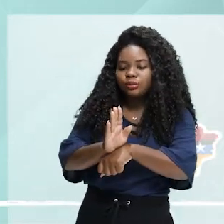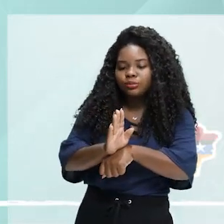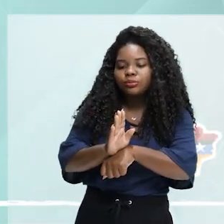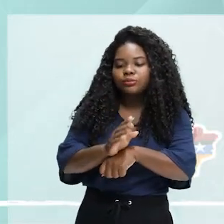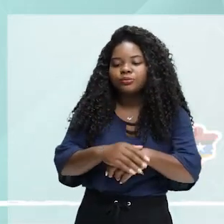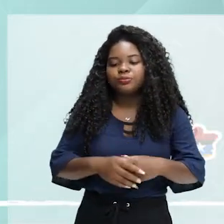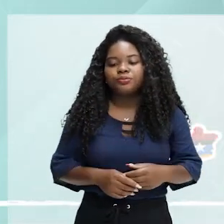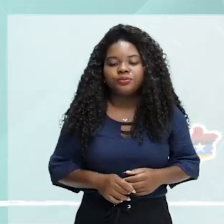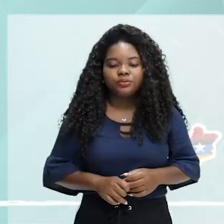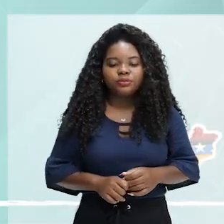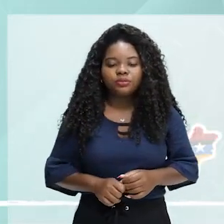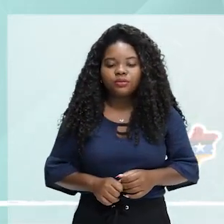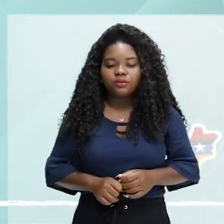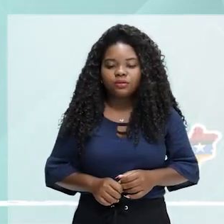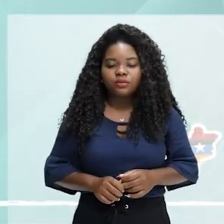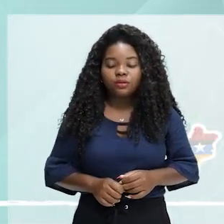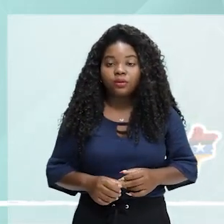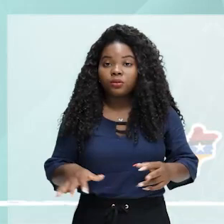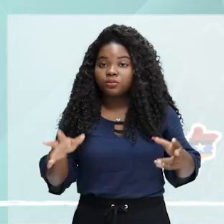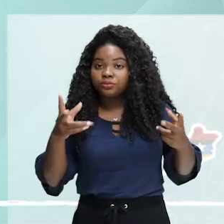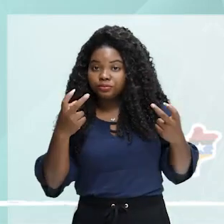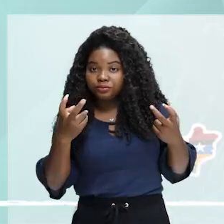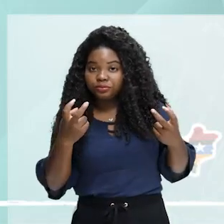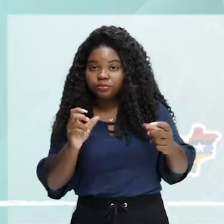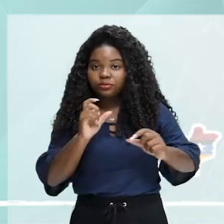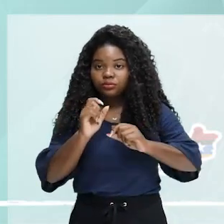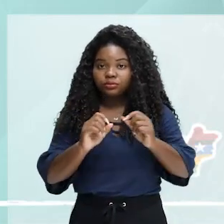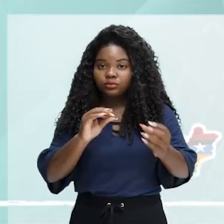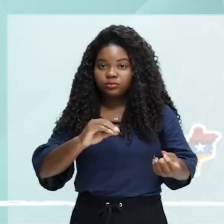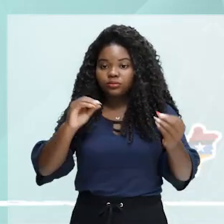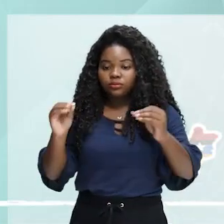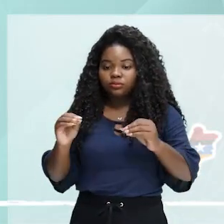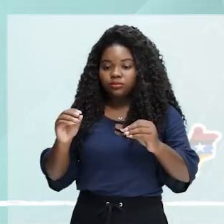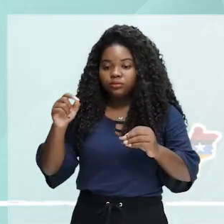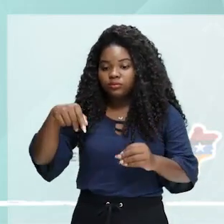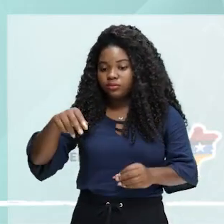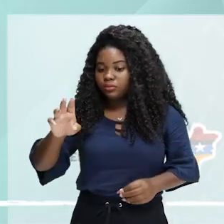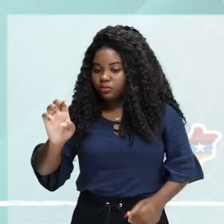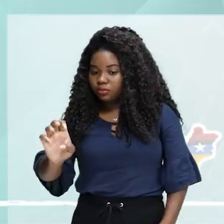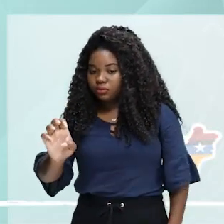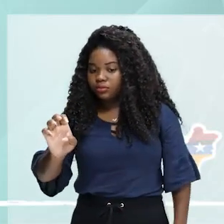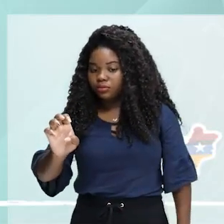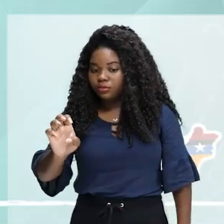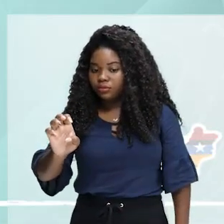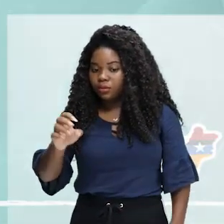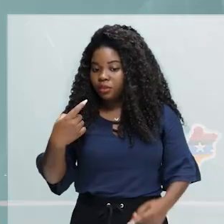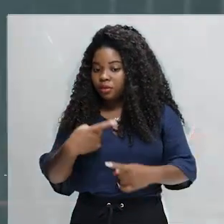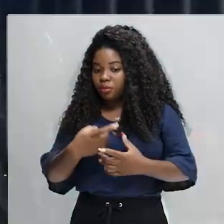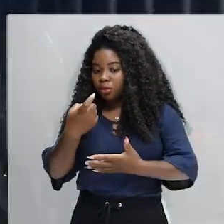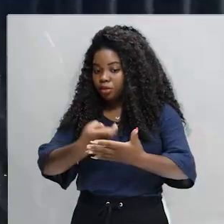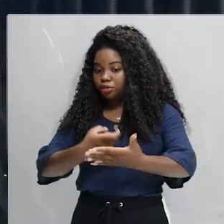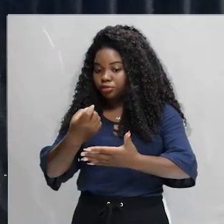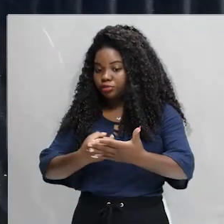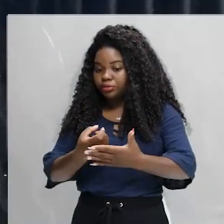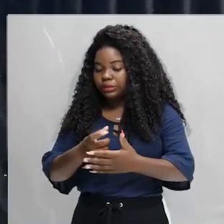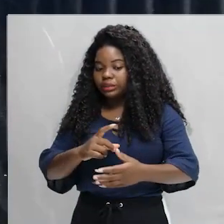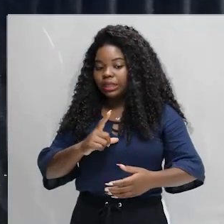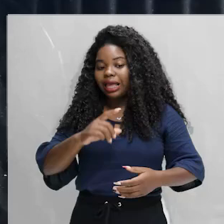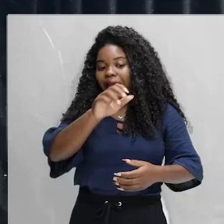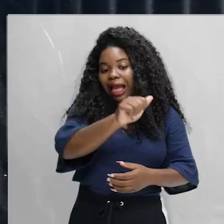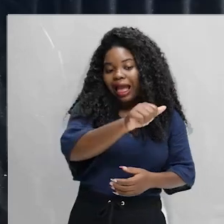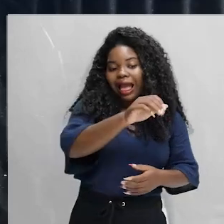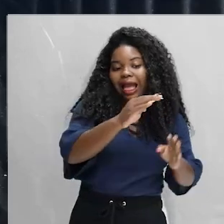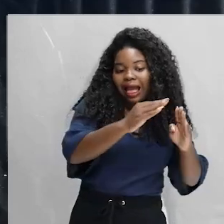Fecha aspas. Eu só quero fazer uma observação. Eu coloquei um que bem aqui, porque no texto original é a